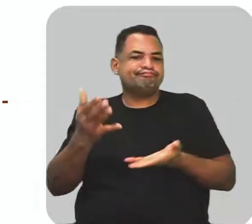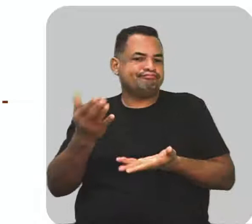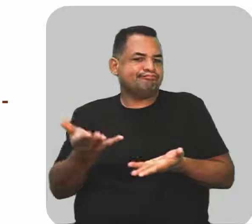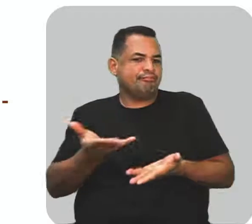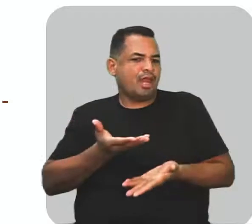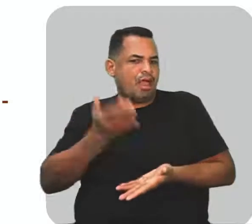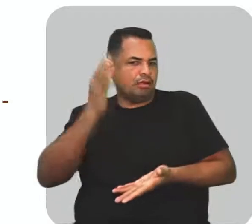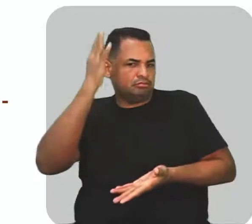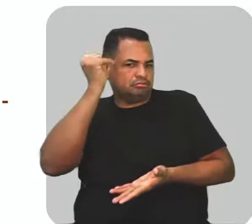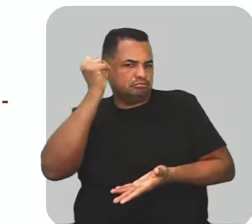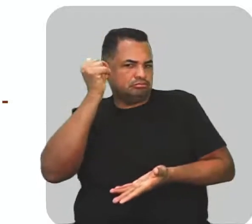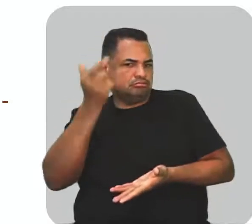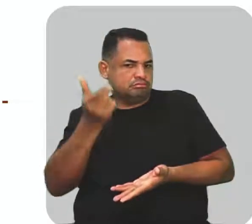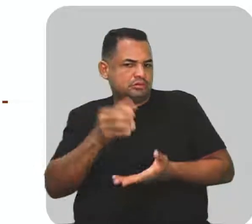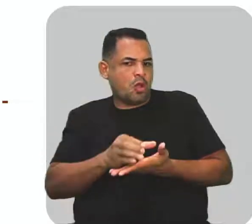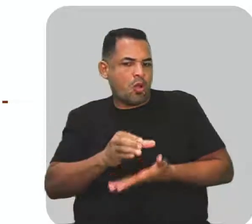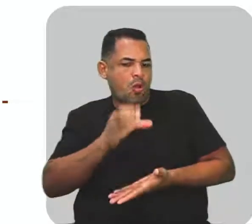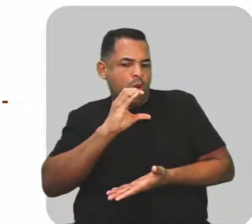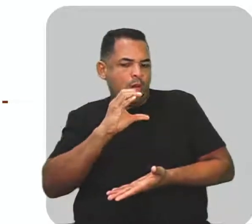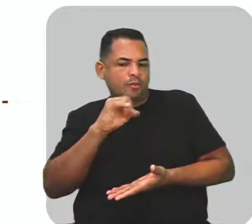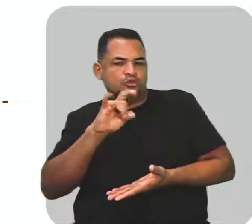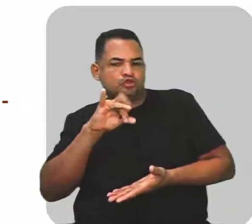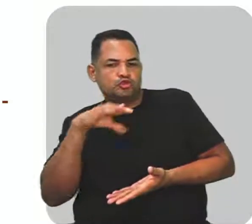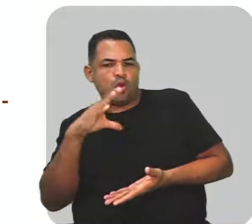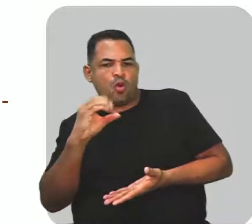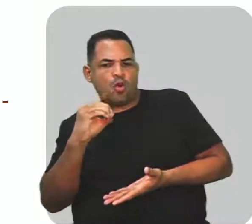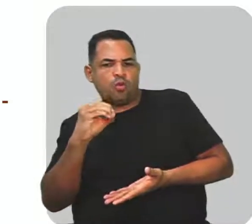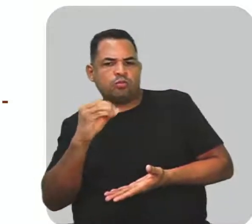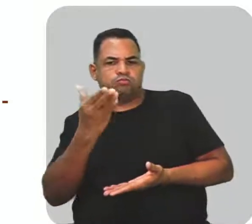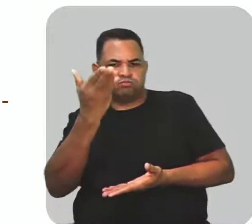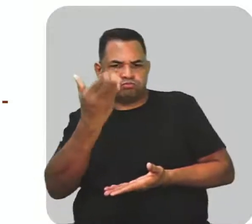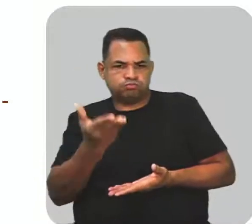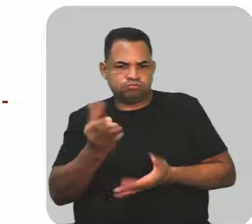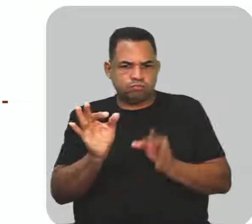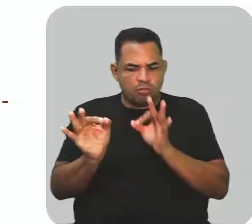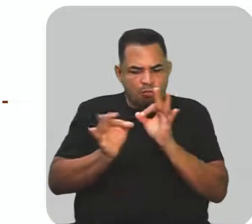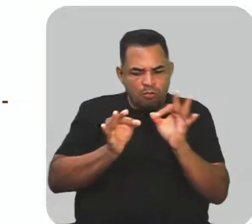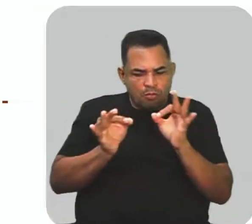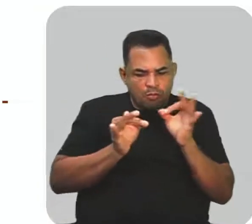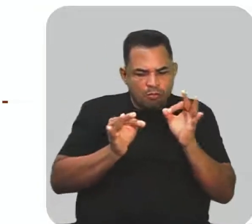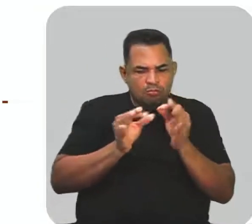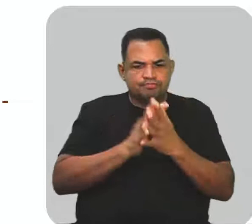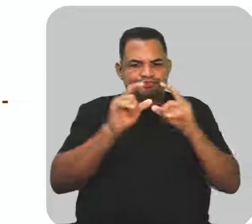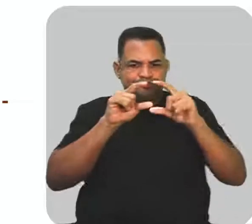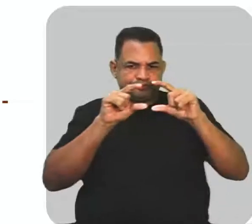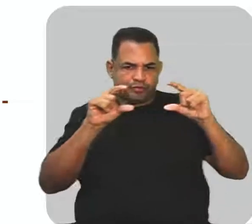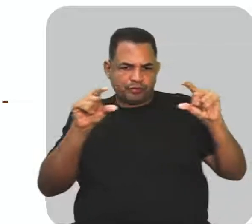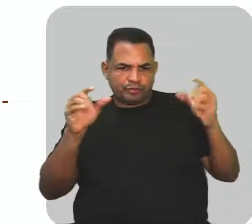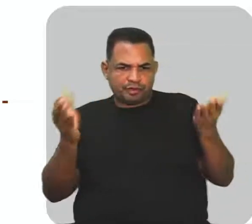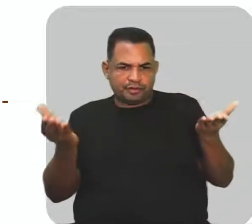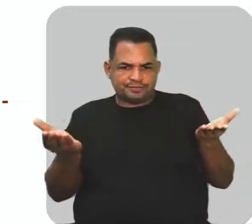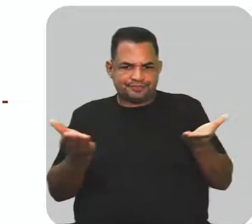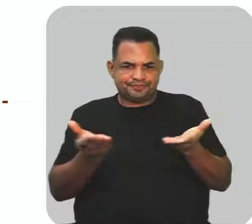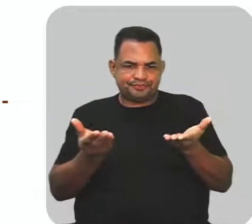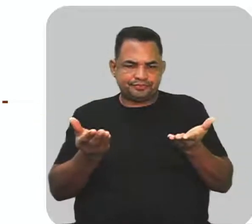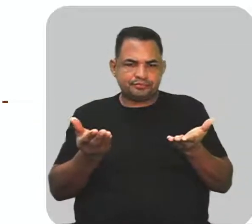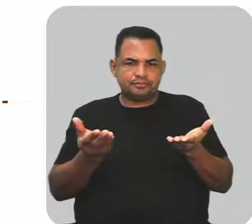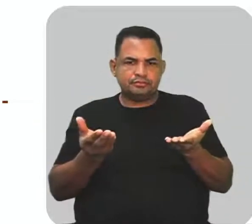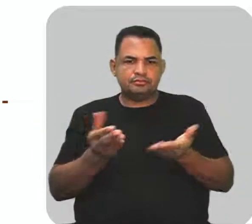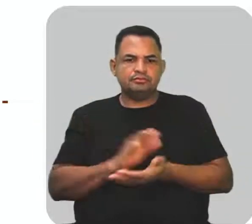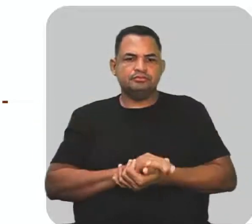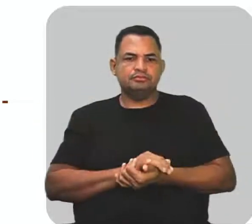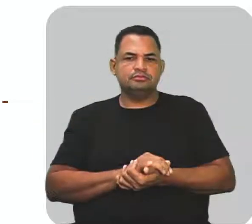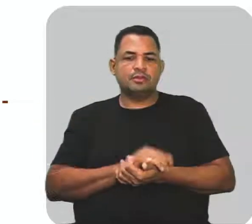se você aceita um copo de suco. Olha a construção dessa frase, agora sendo